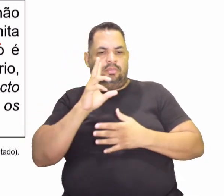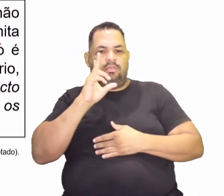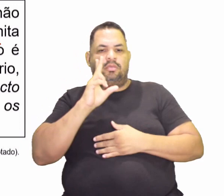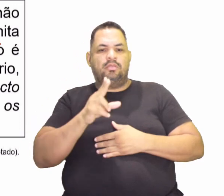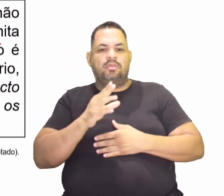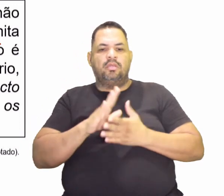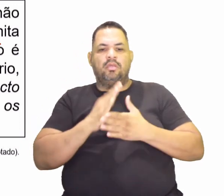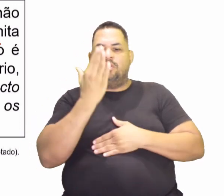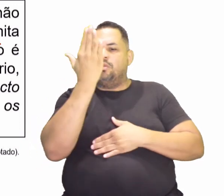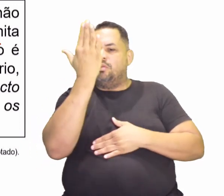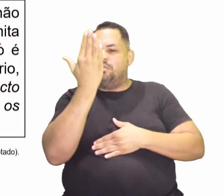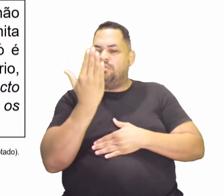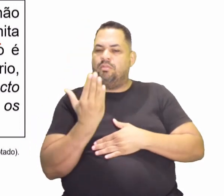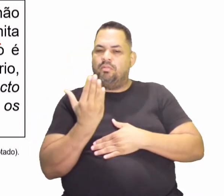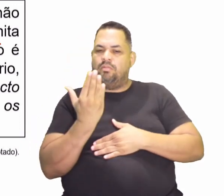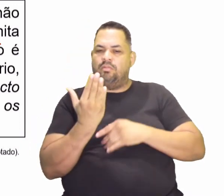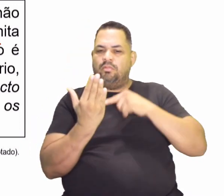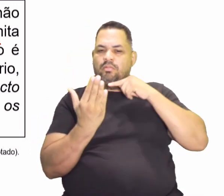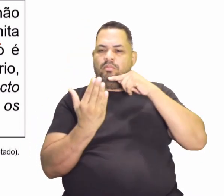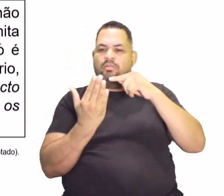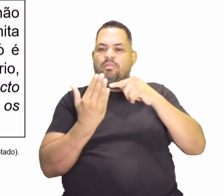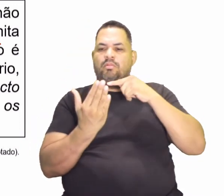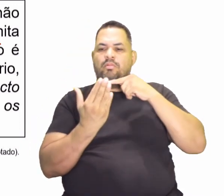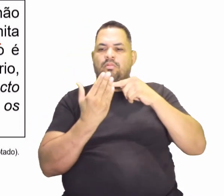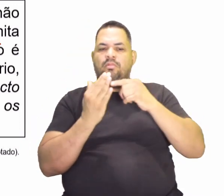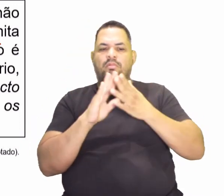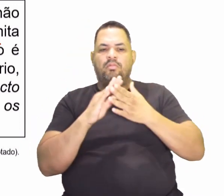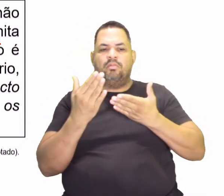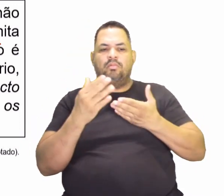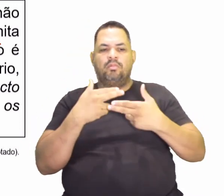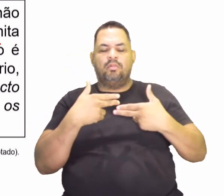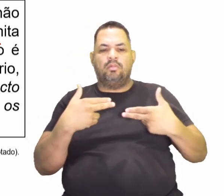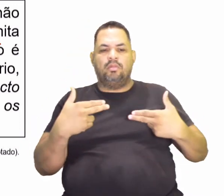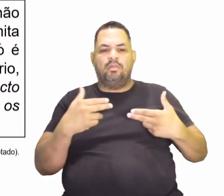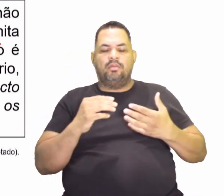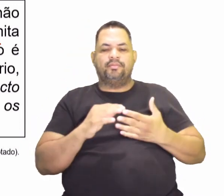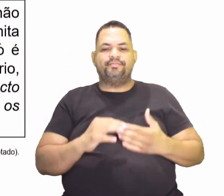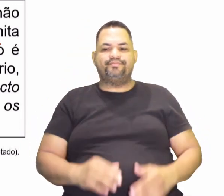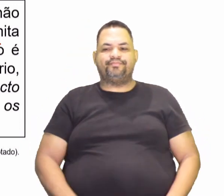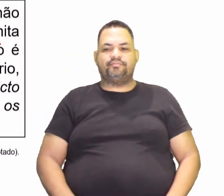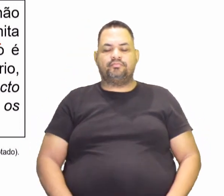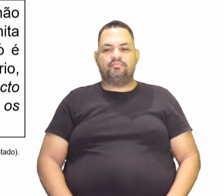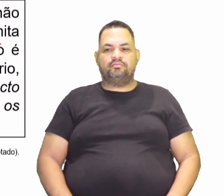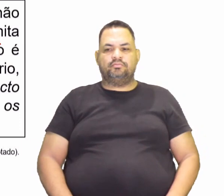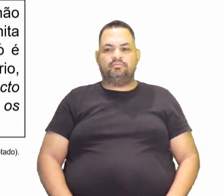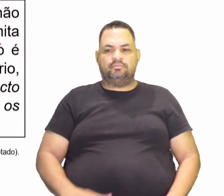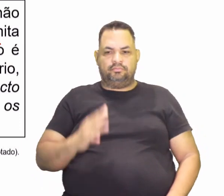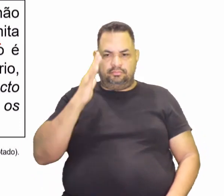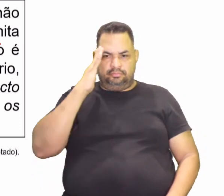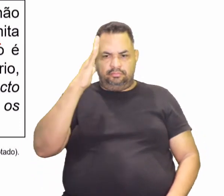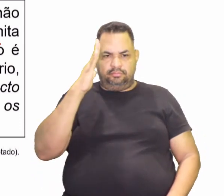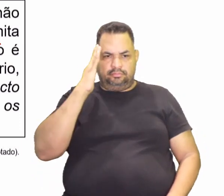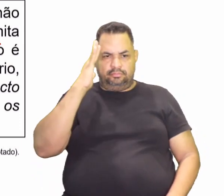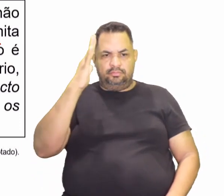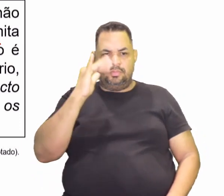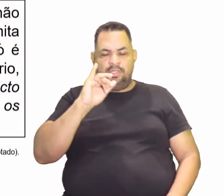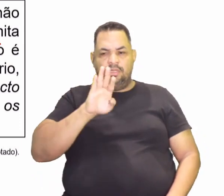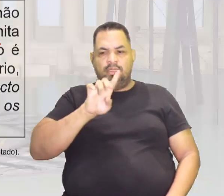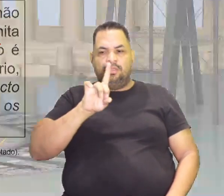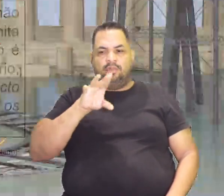um espelho que reflete desigualmente os raios das coisas. Gente, essa teoria dos ídolos é